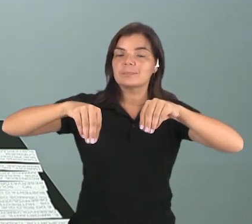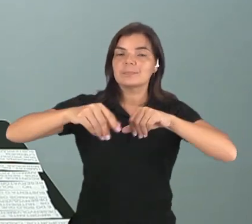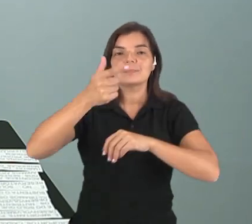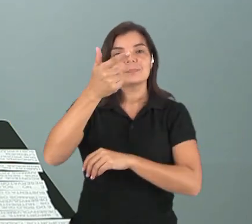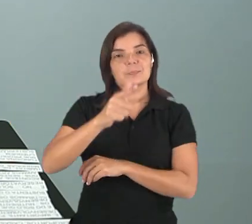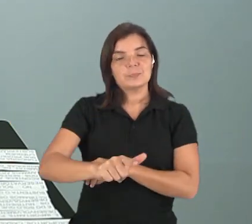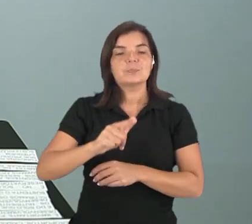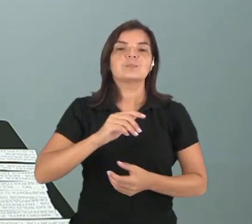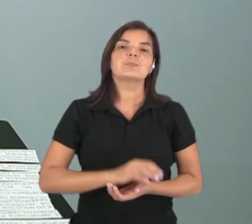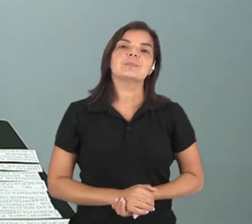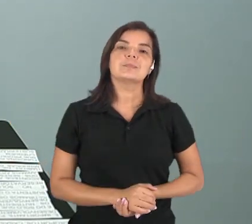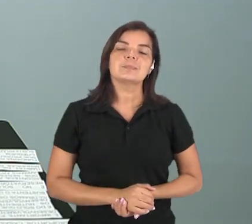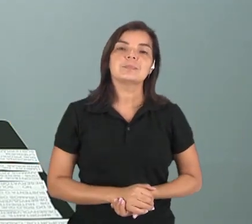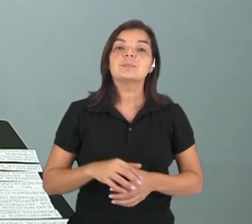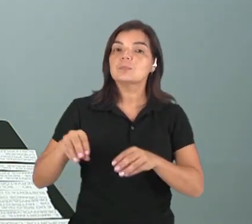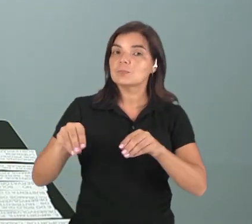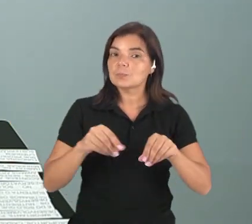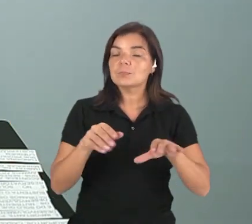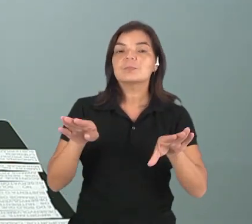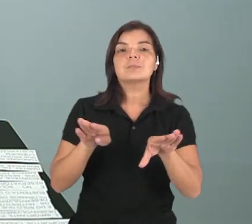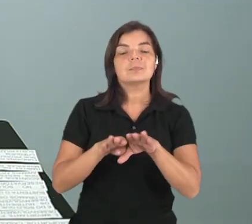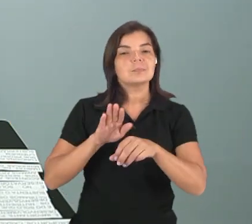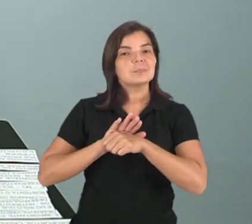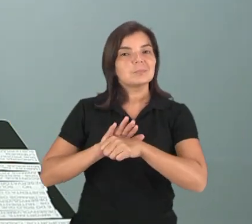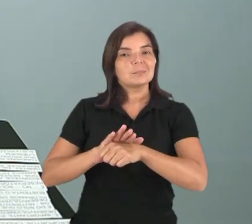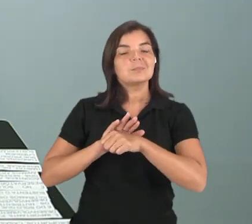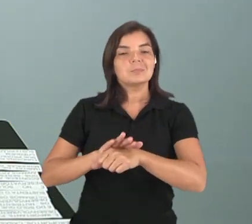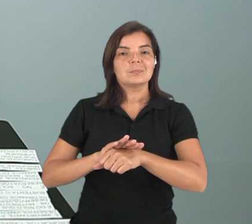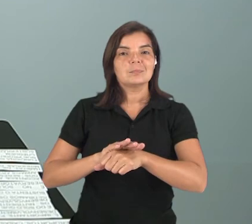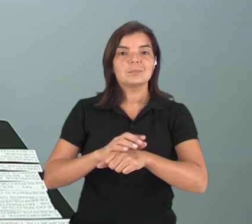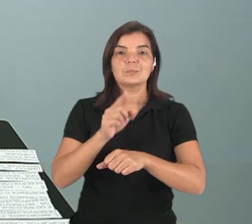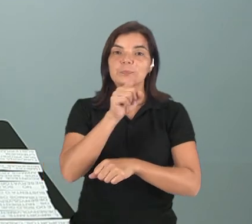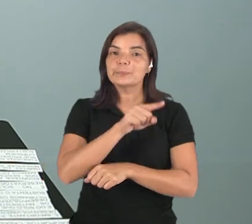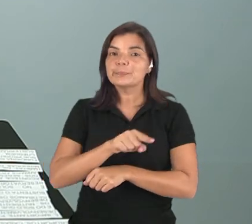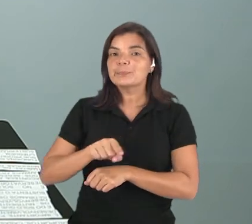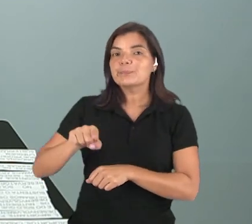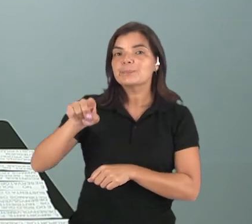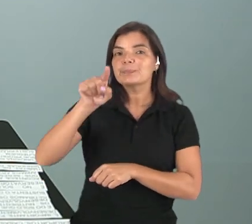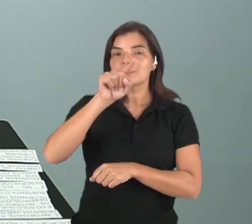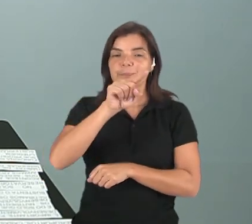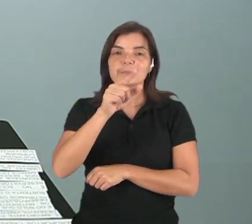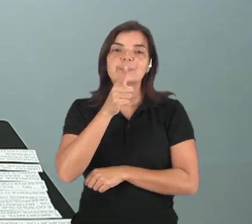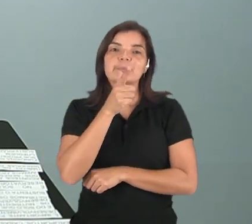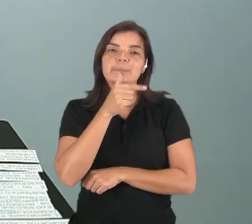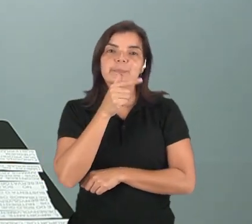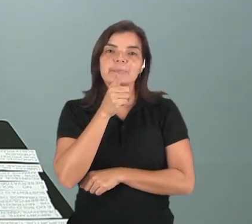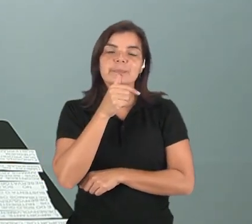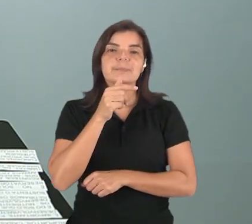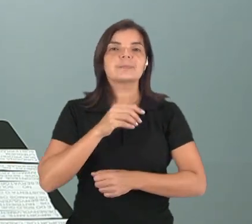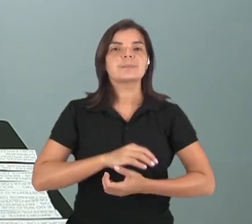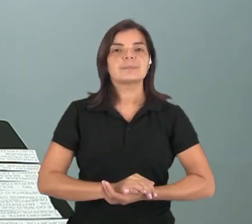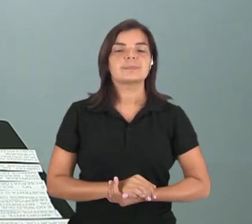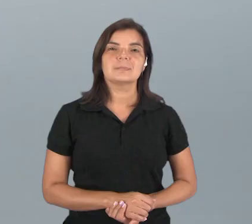de chuva. Então o solo também contribui para o ciclo da água. Isso mesmo.